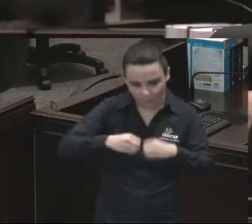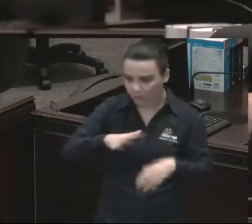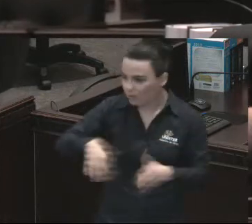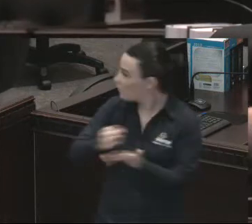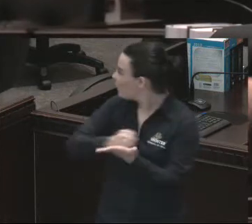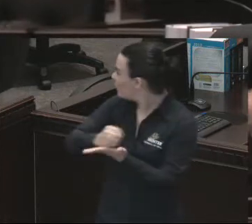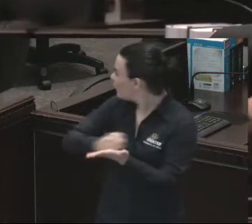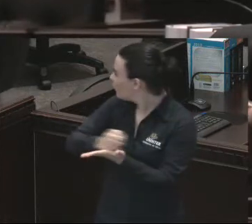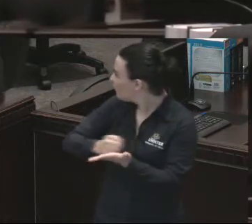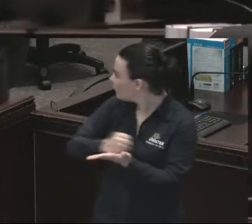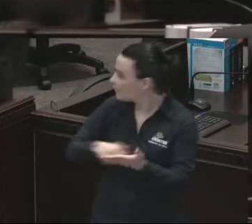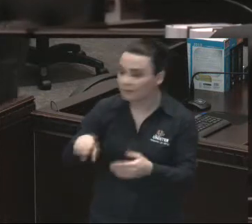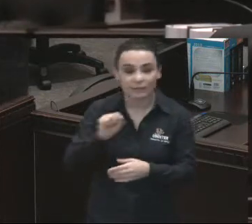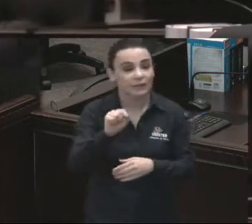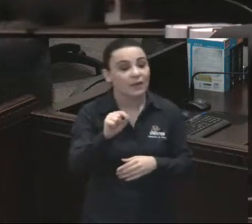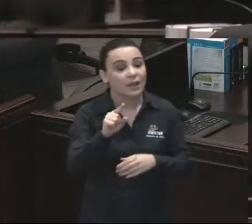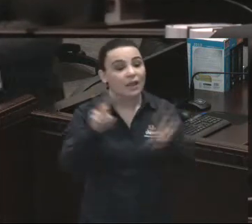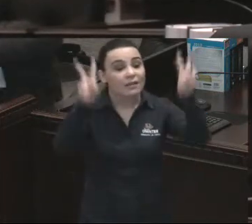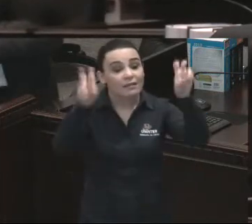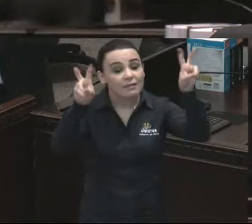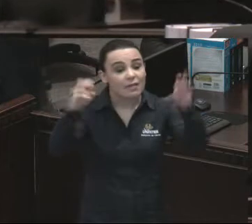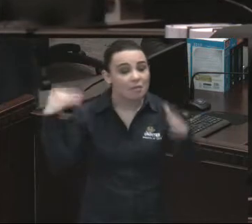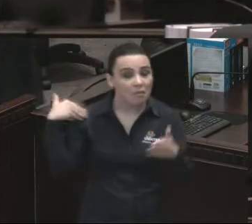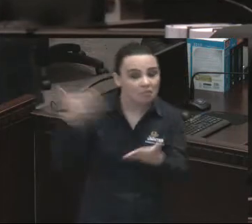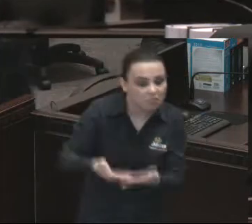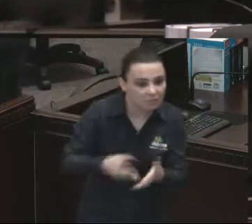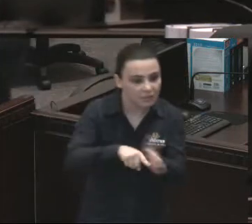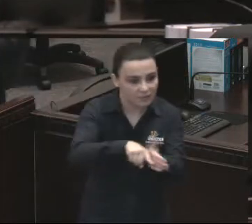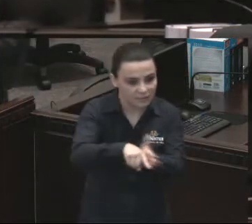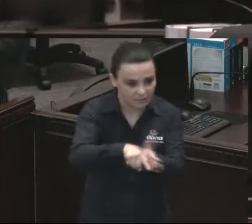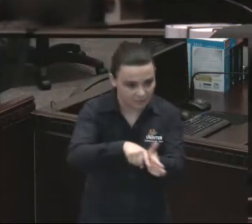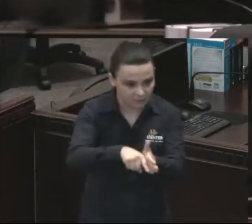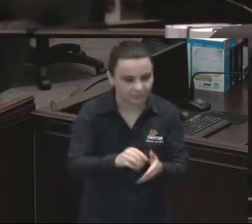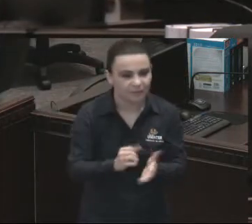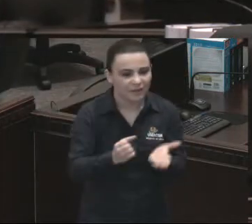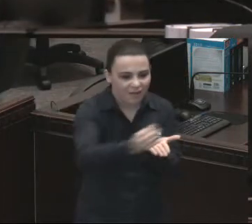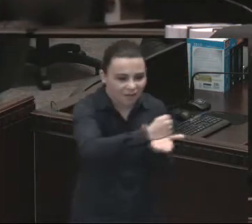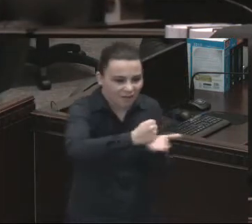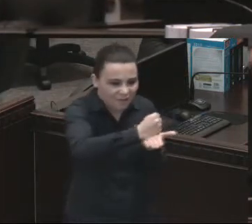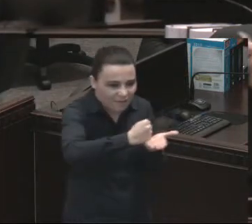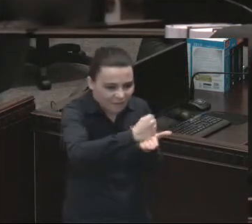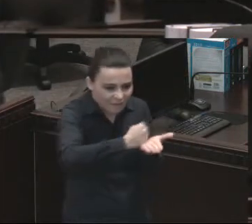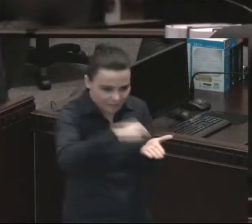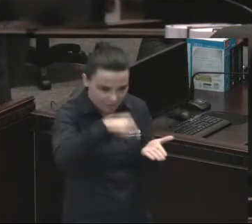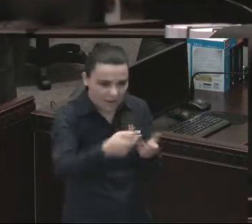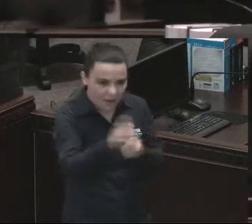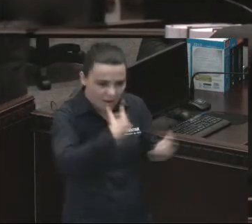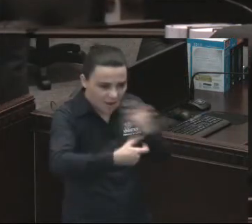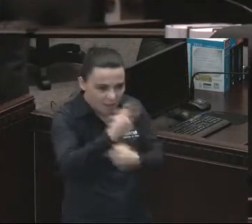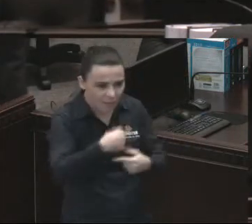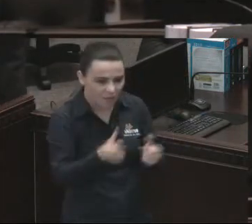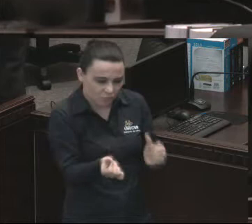um tópico relativamente recente em pesquisa. O problema de fármacos no meio ambiente, ele foi